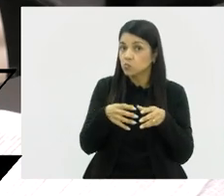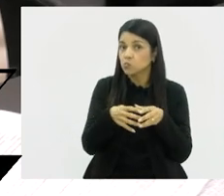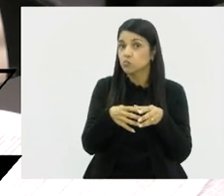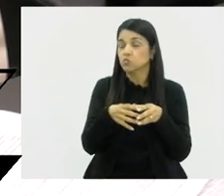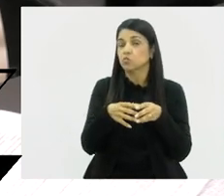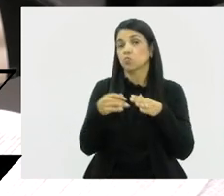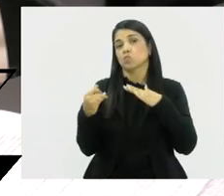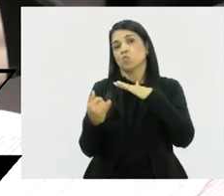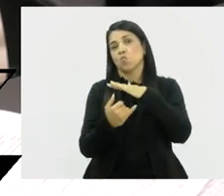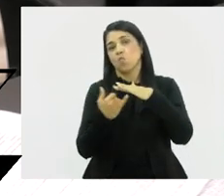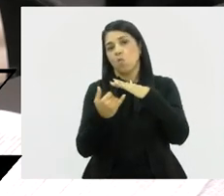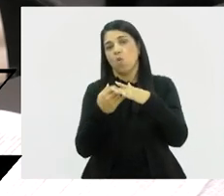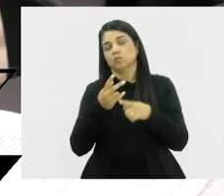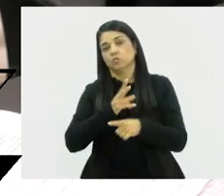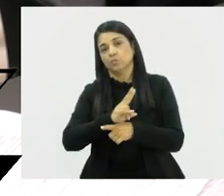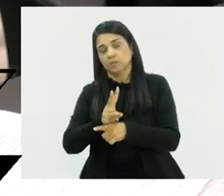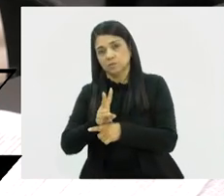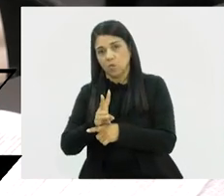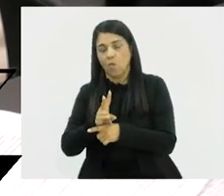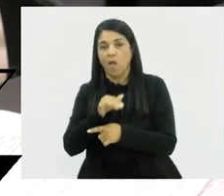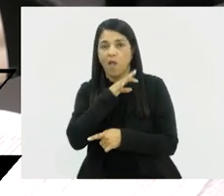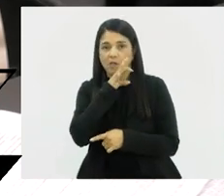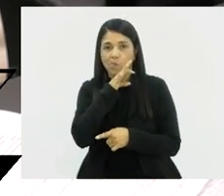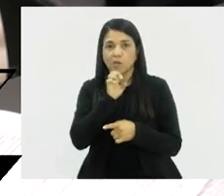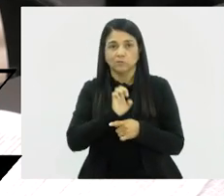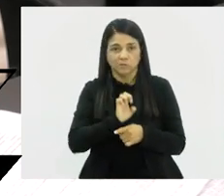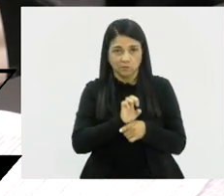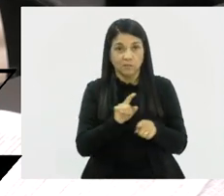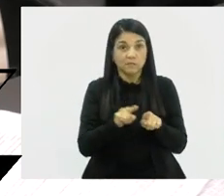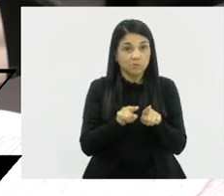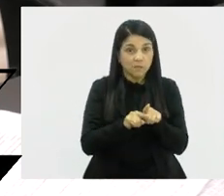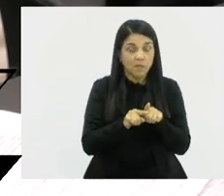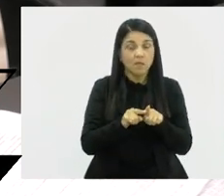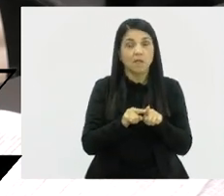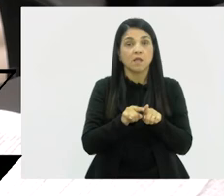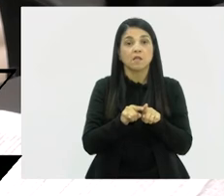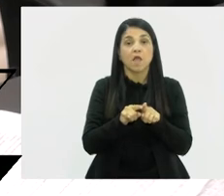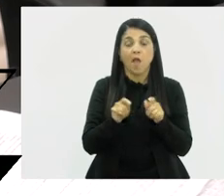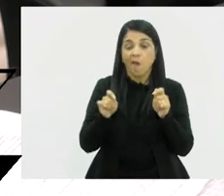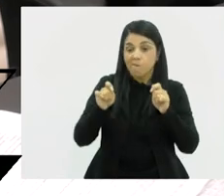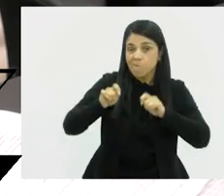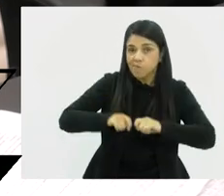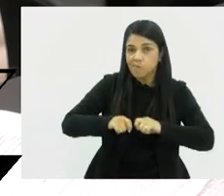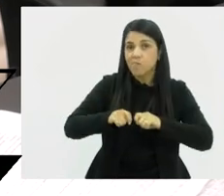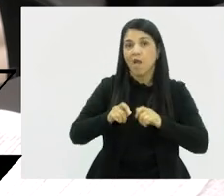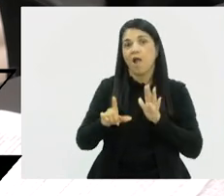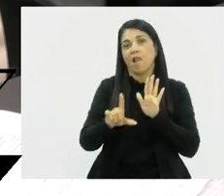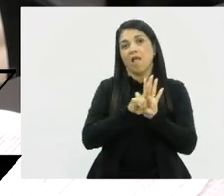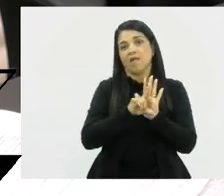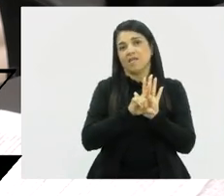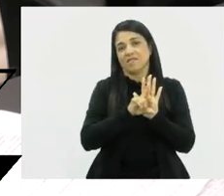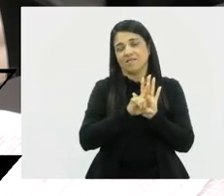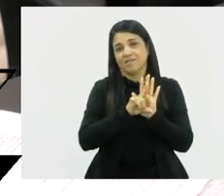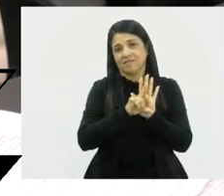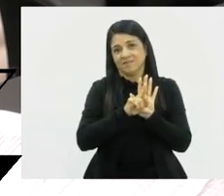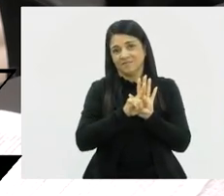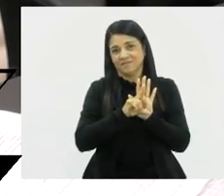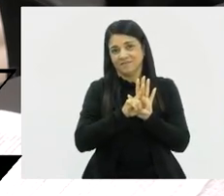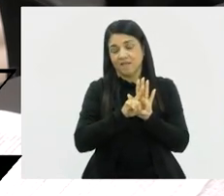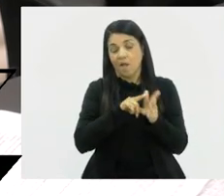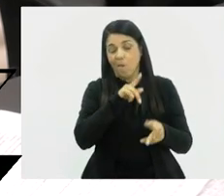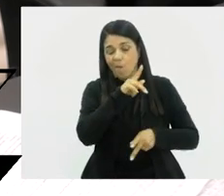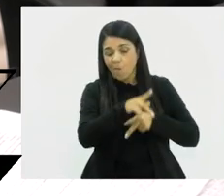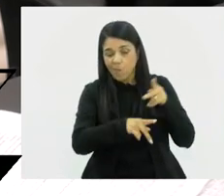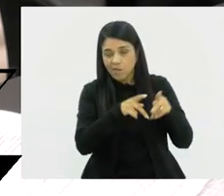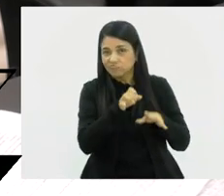órgão de proteção animal estadual e que traga essa competência para a lei. A população, de uma forma